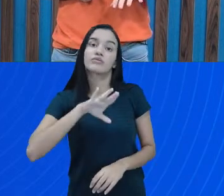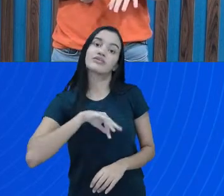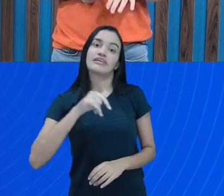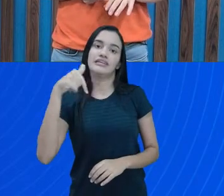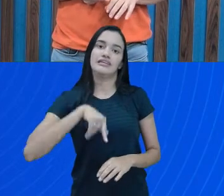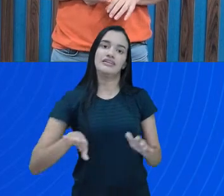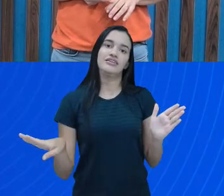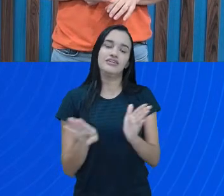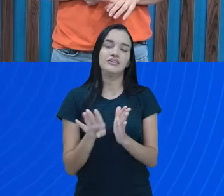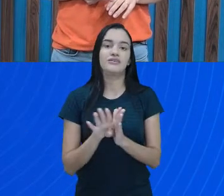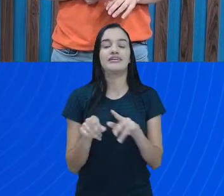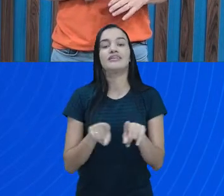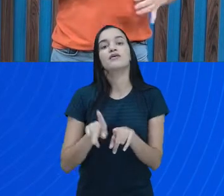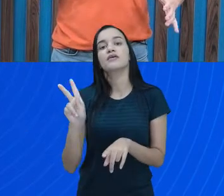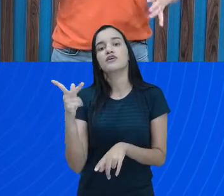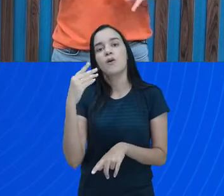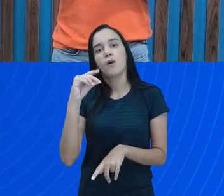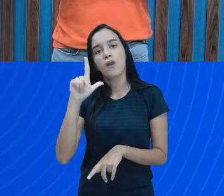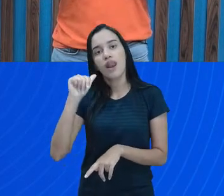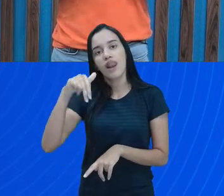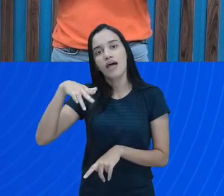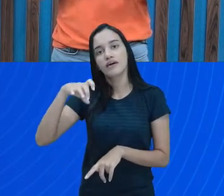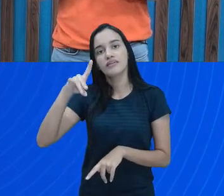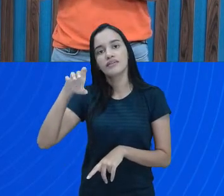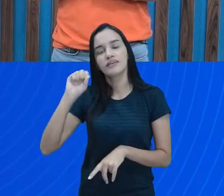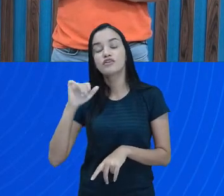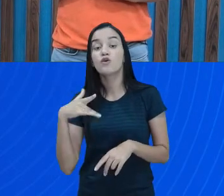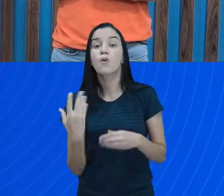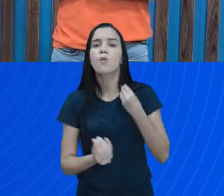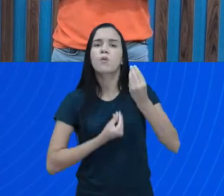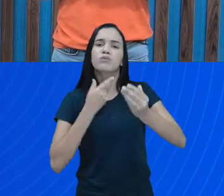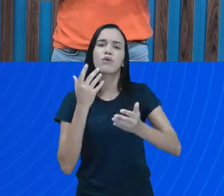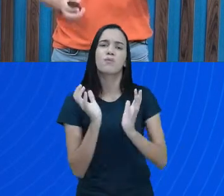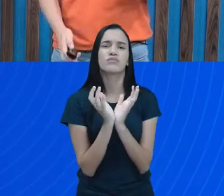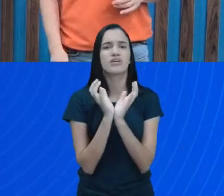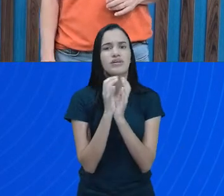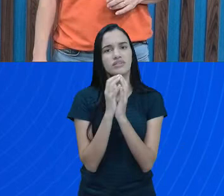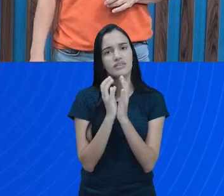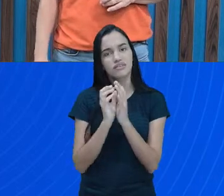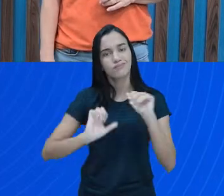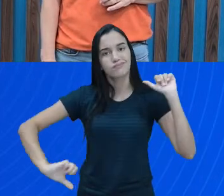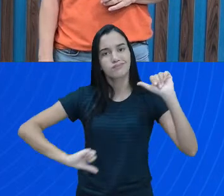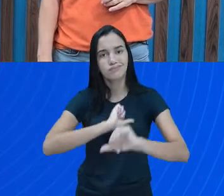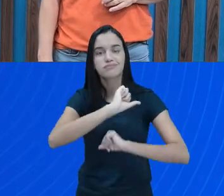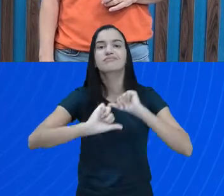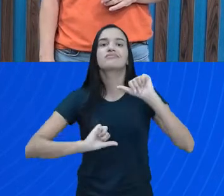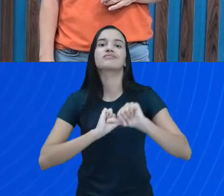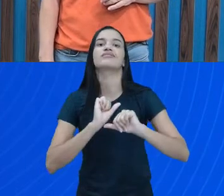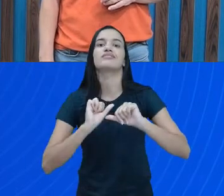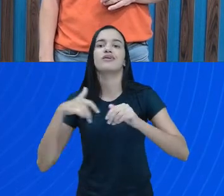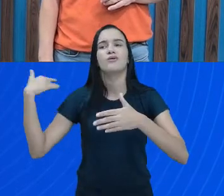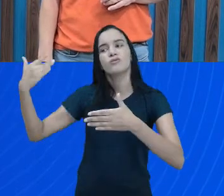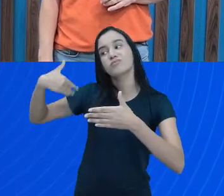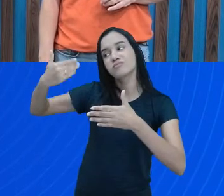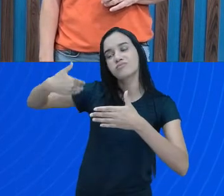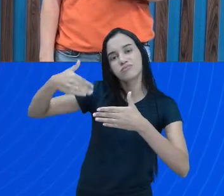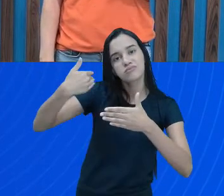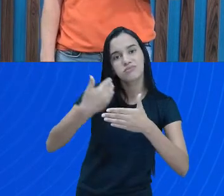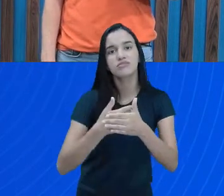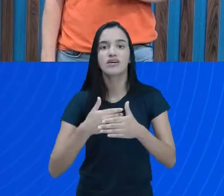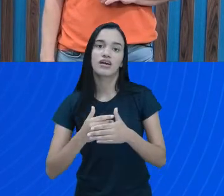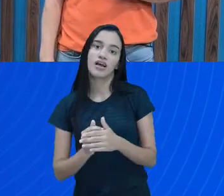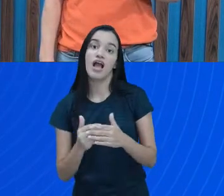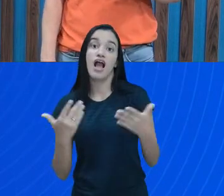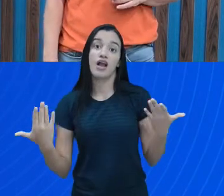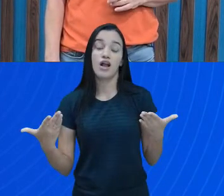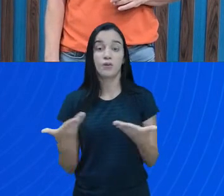os holandeses também. Então a gente vai ver como Recife mudou com o passar do tempo, né? Então ela vai ficando